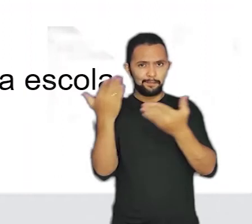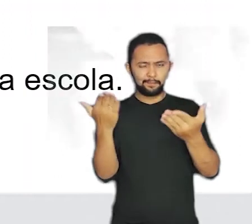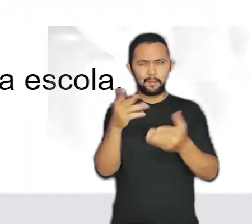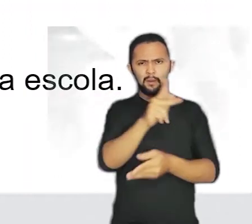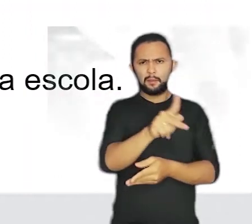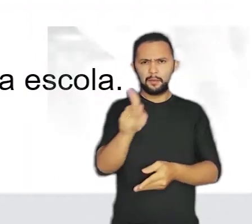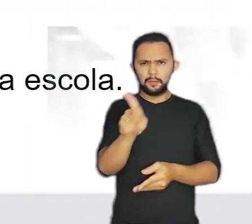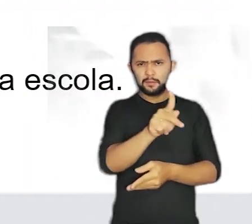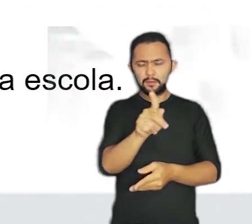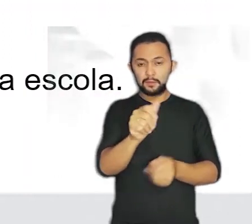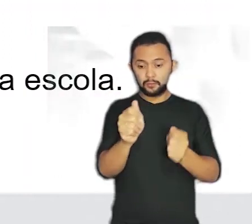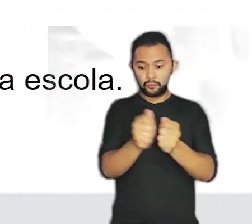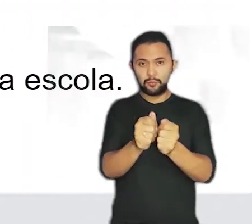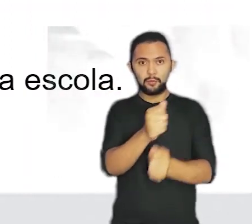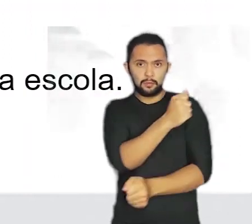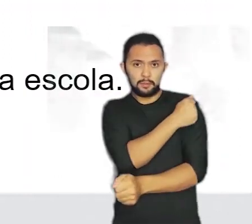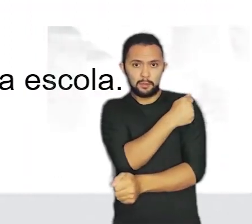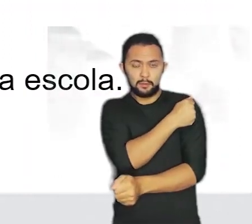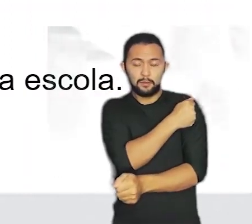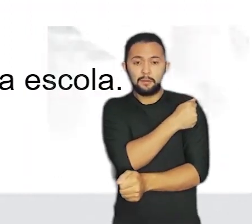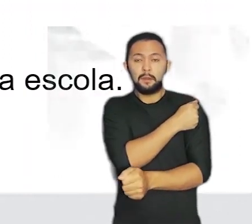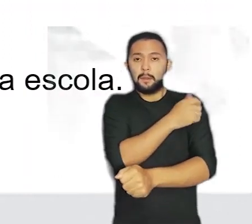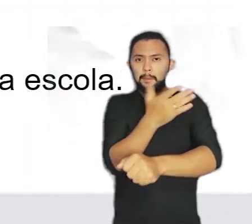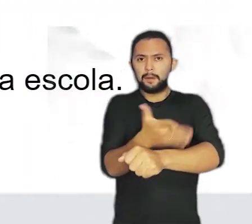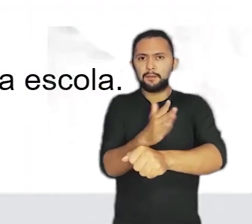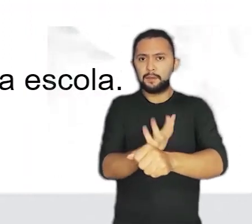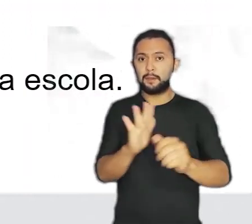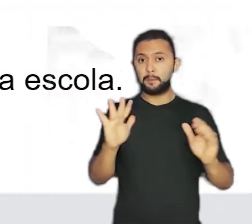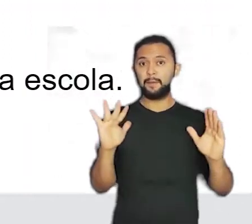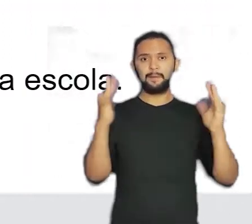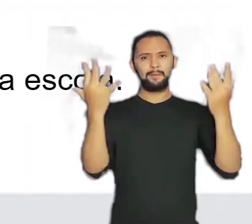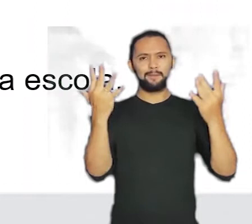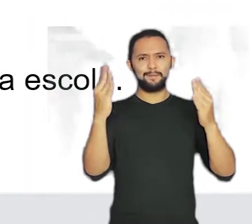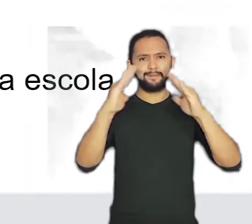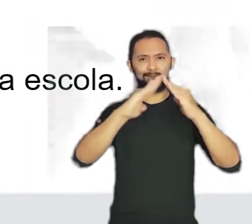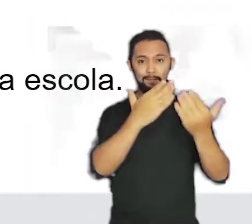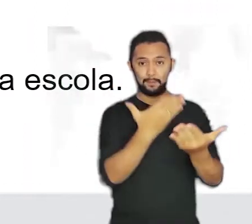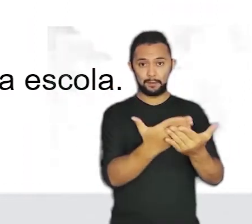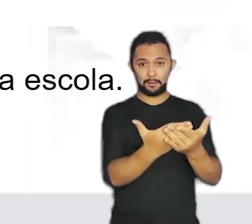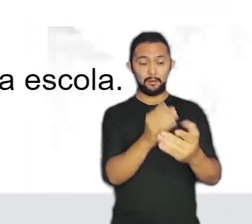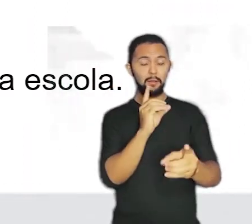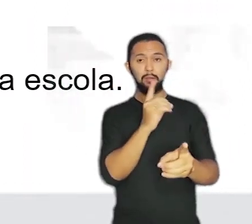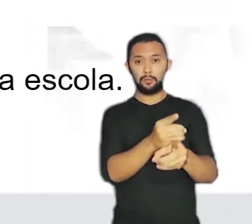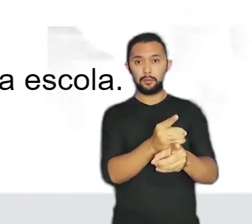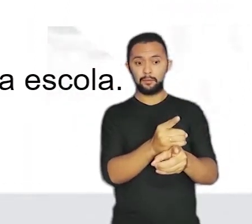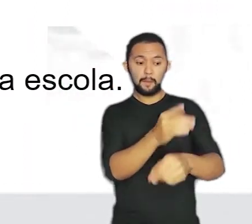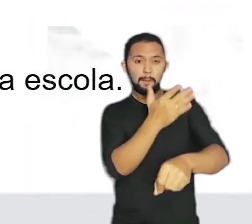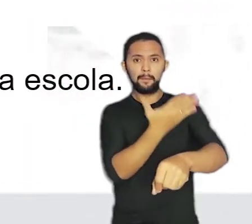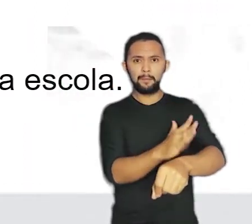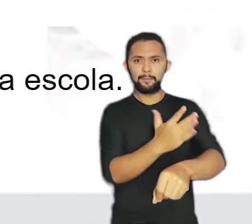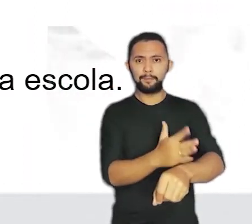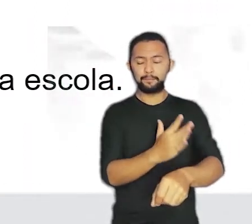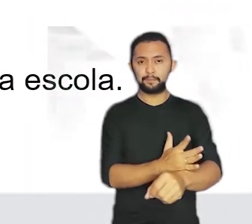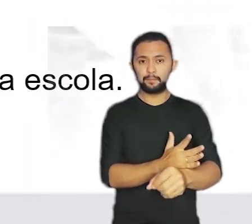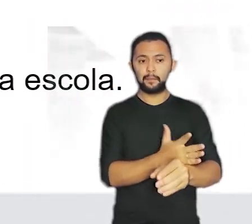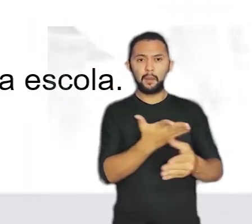professora e os alunos ensaiaram para a festa da escola. Identificou o verbo ensaiar, e aí eu